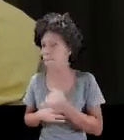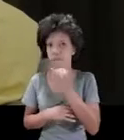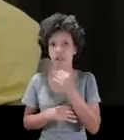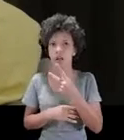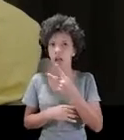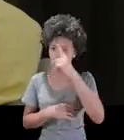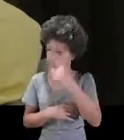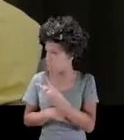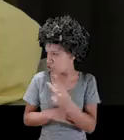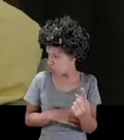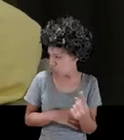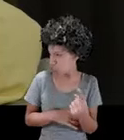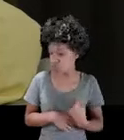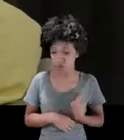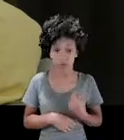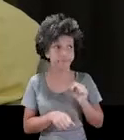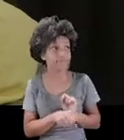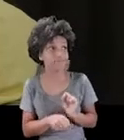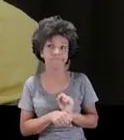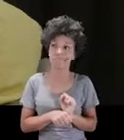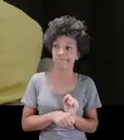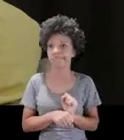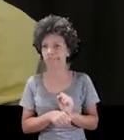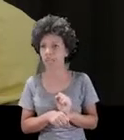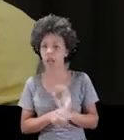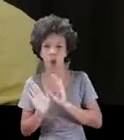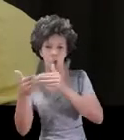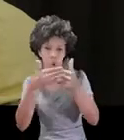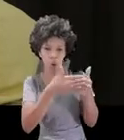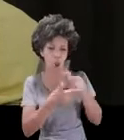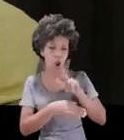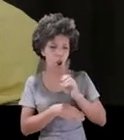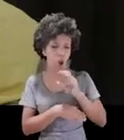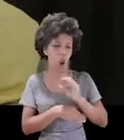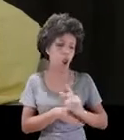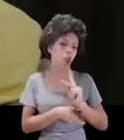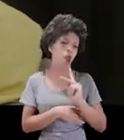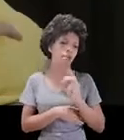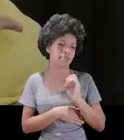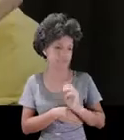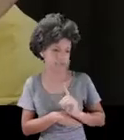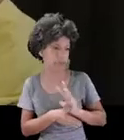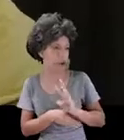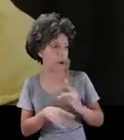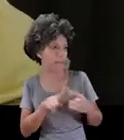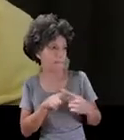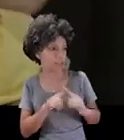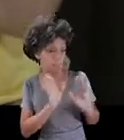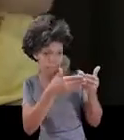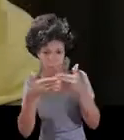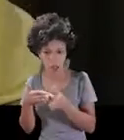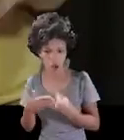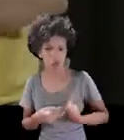a vida você tá 21 dias sem sua vida esperando um aqui Down já foi você perder a vida porque